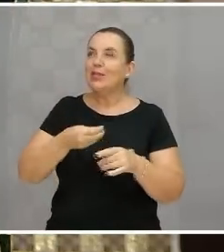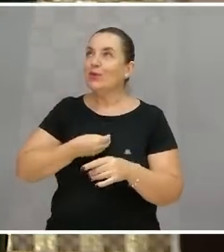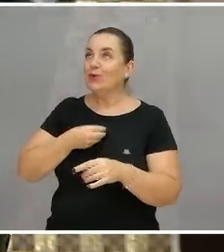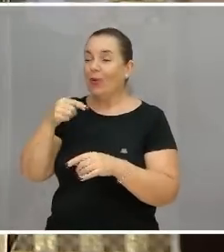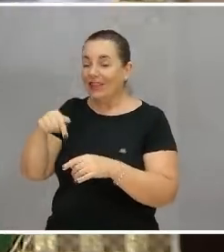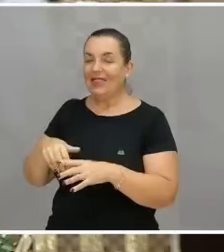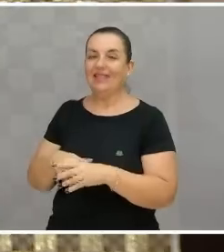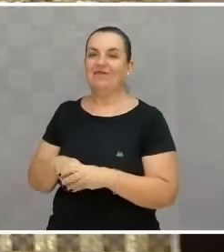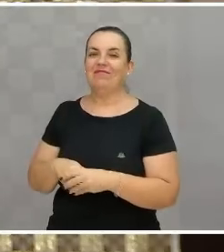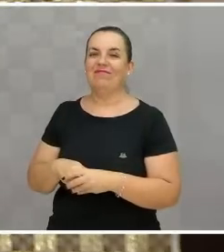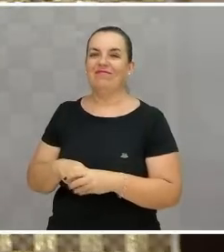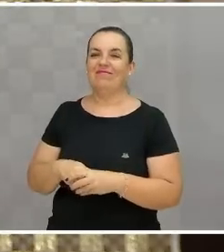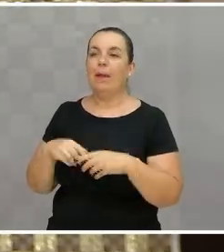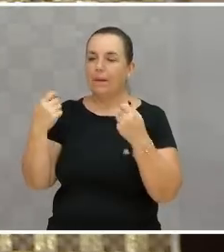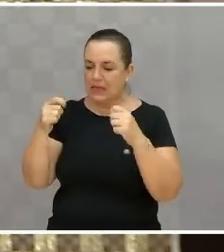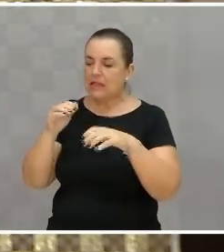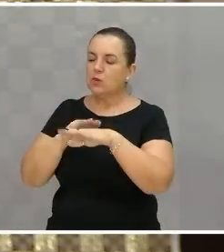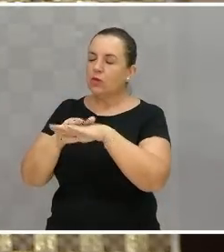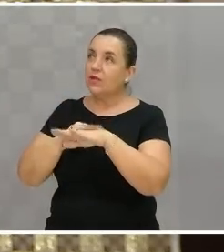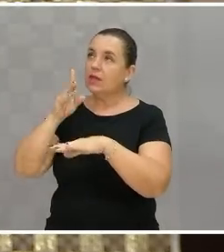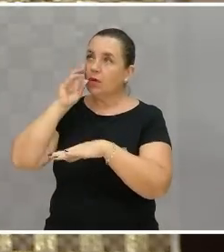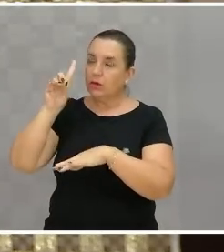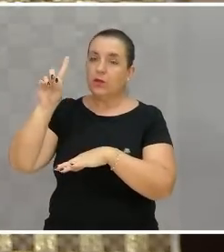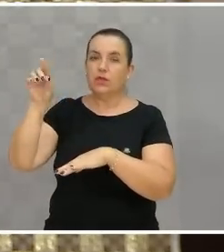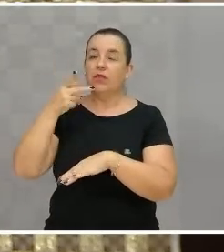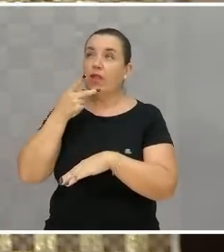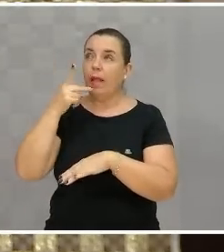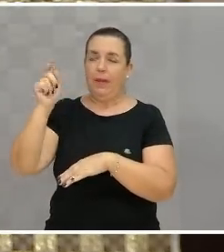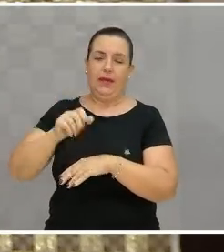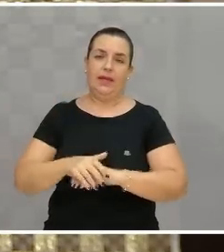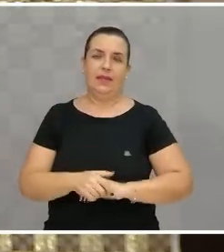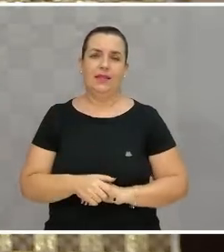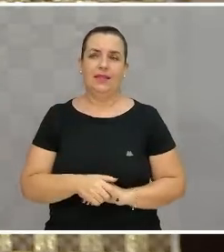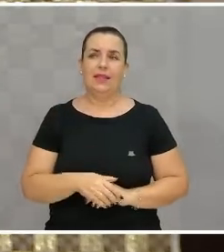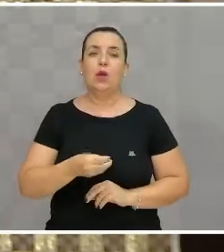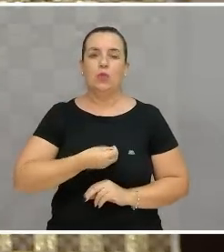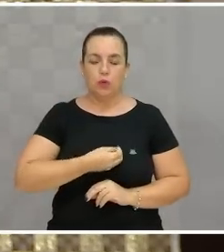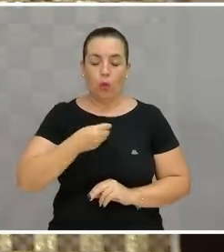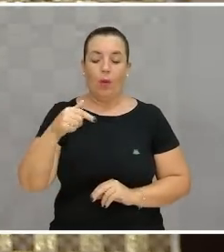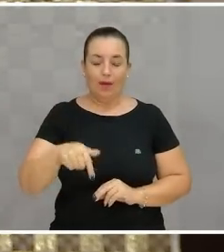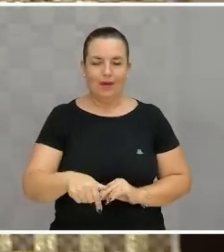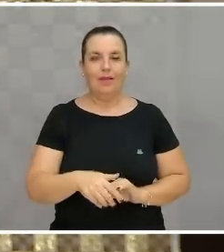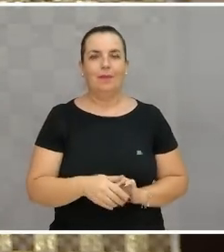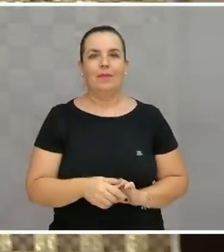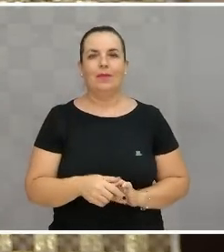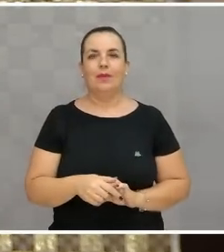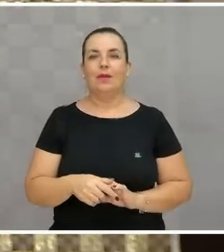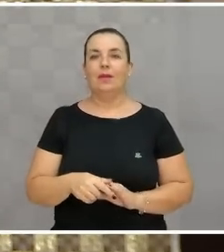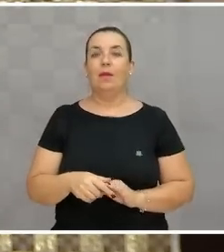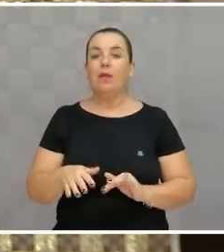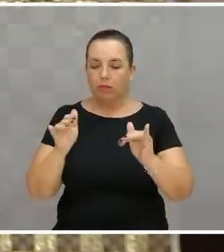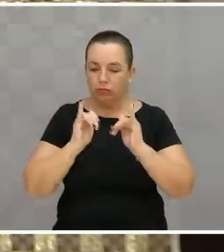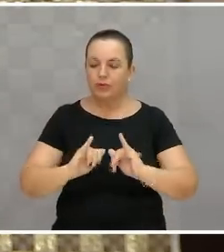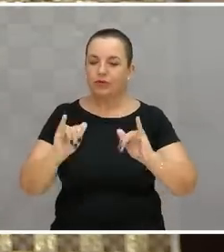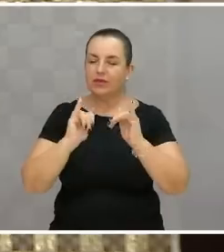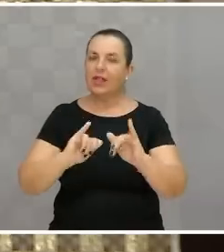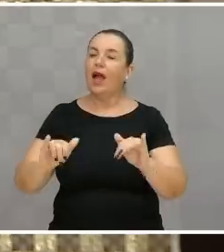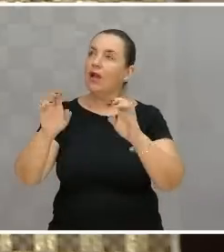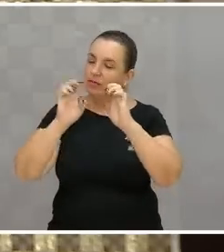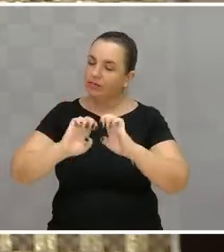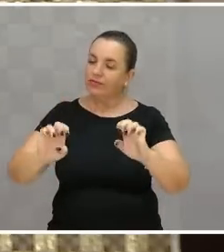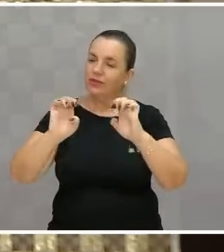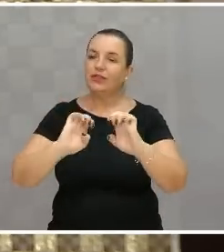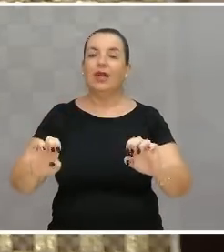deixe usar por Deus. O reino dos céus está próximo, o reino